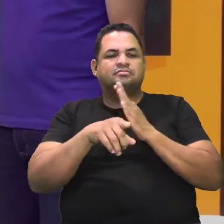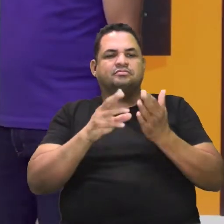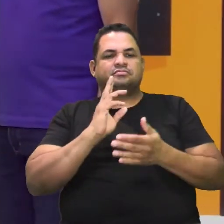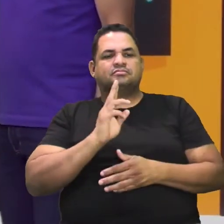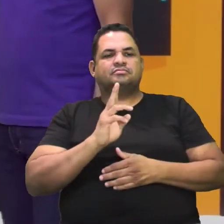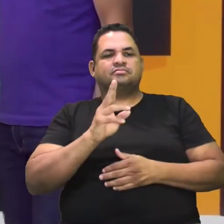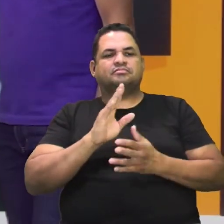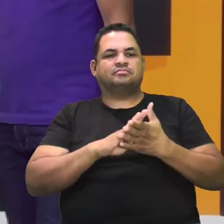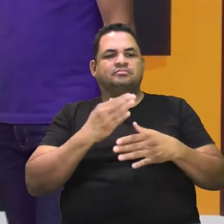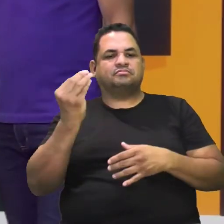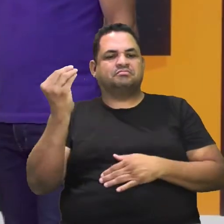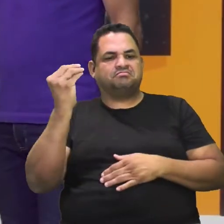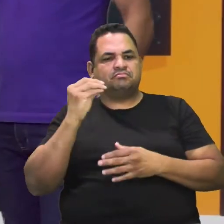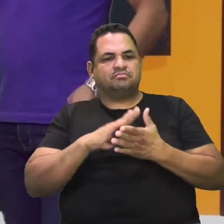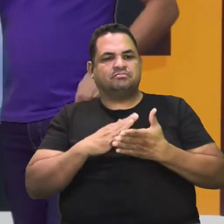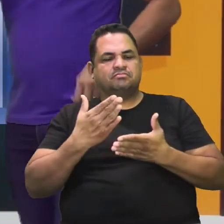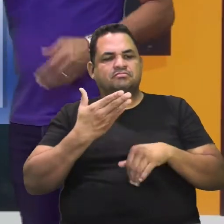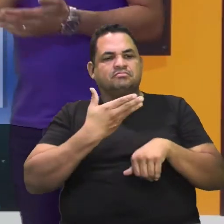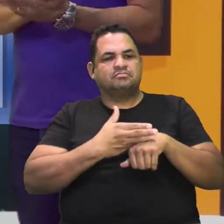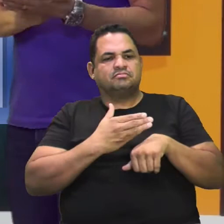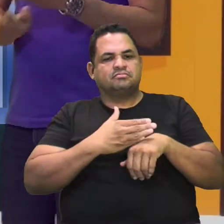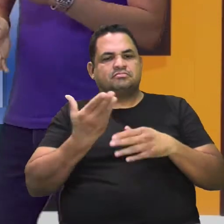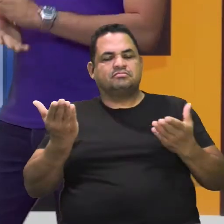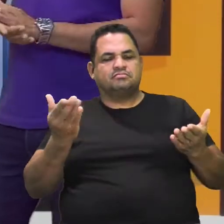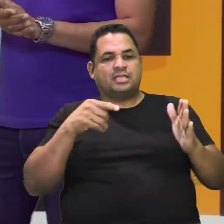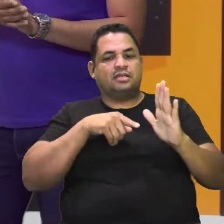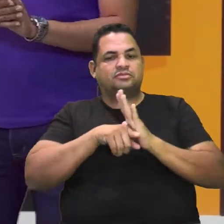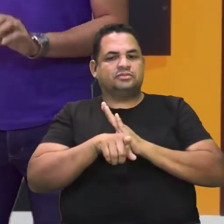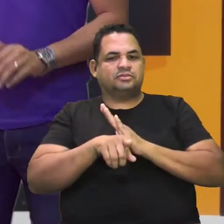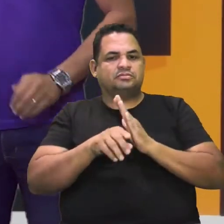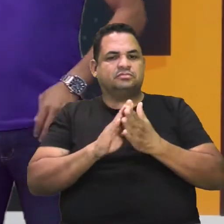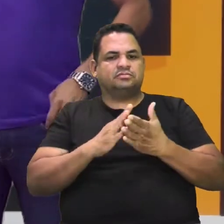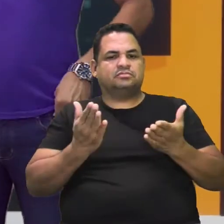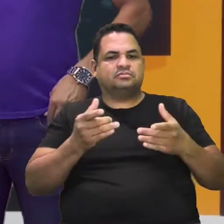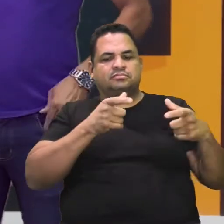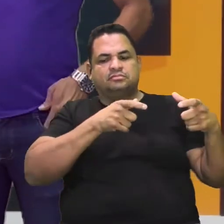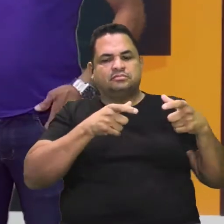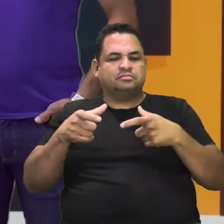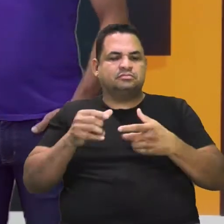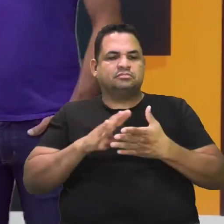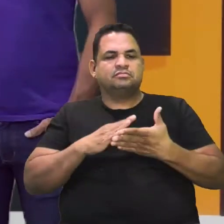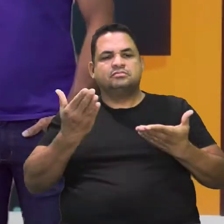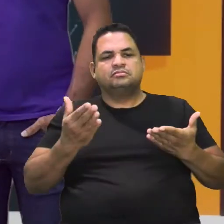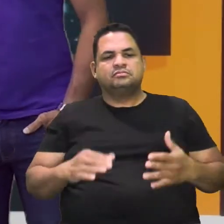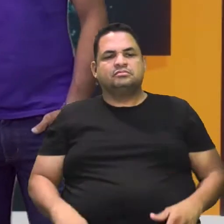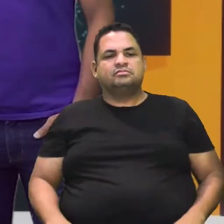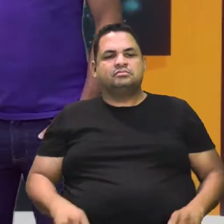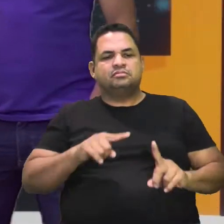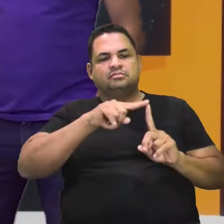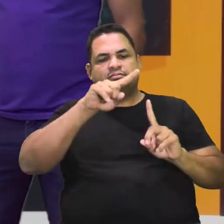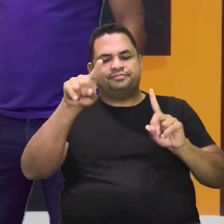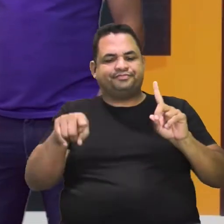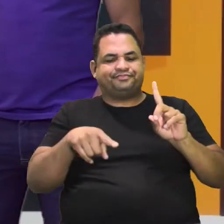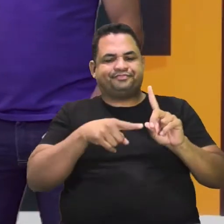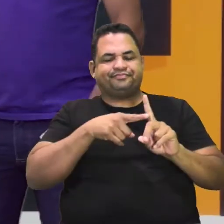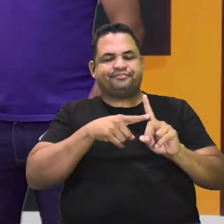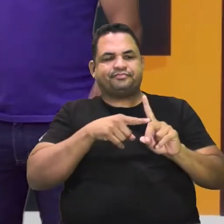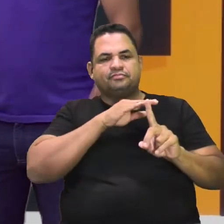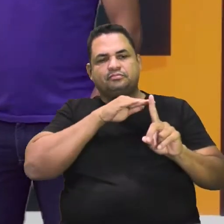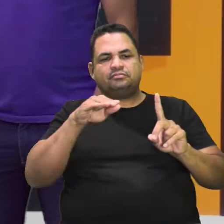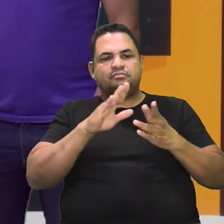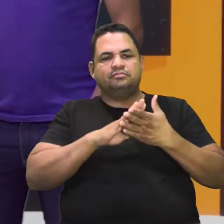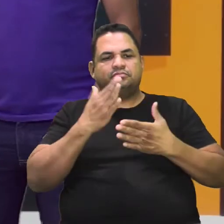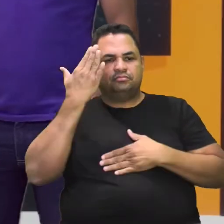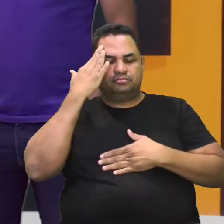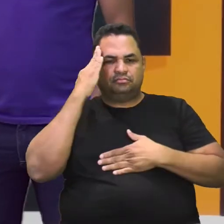questionando, sempre testando os conhecimentos, né? Então, com relação à posição entre reta e circunferência, a gente quer saber